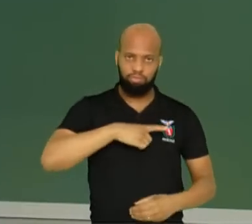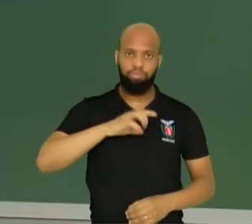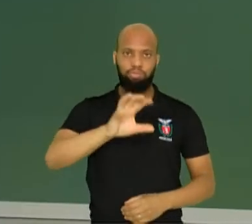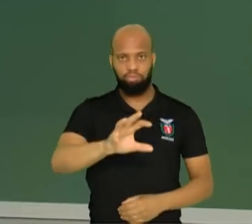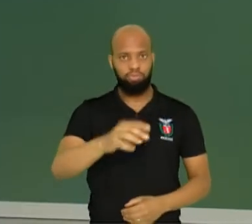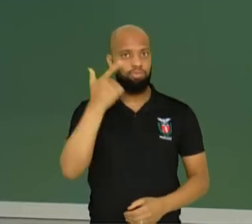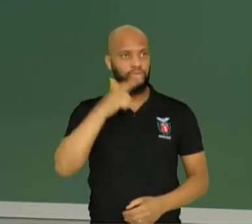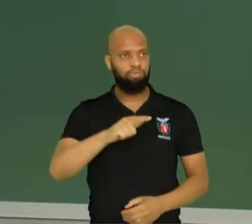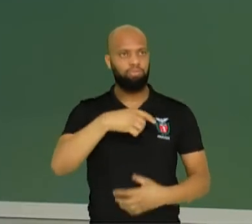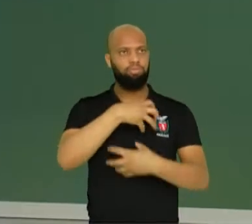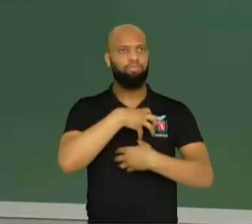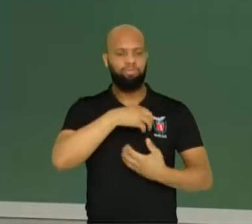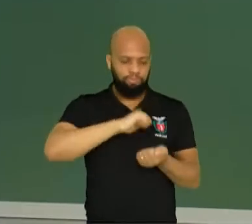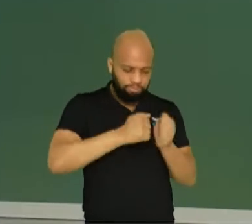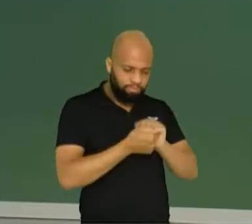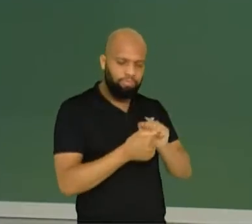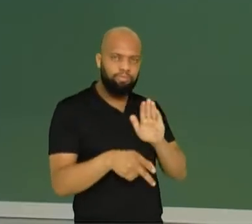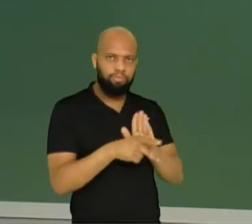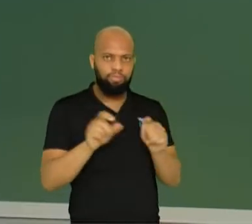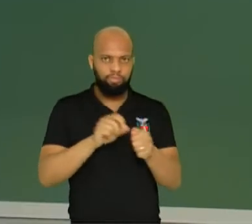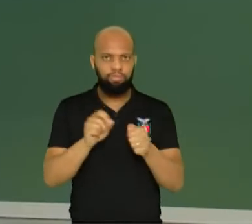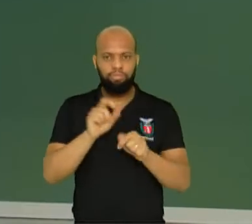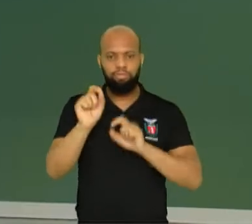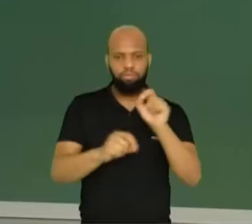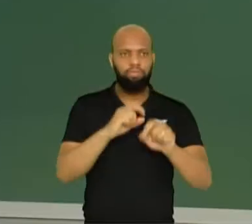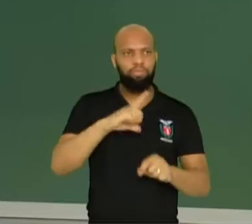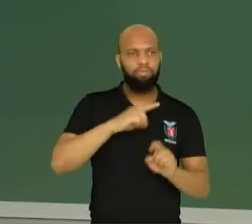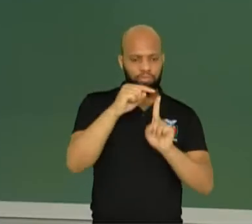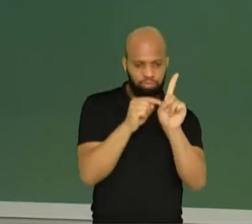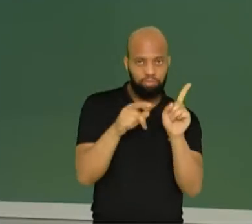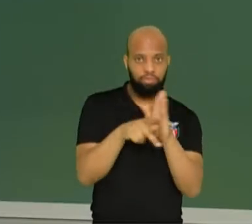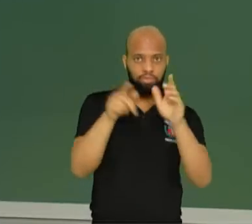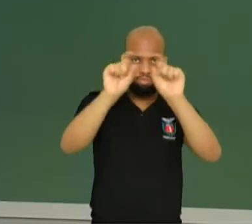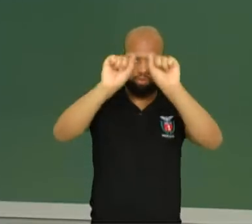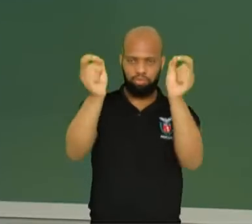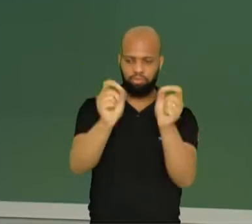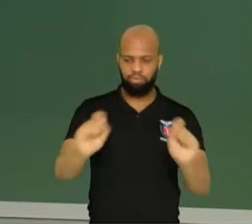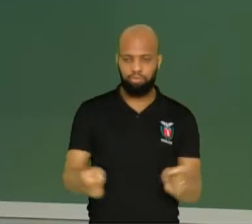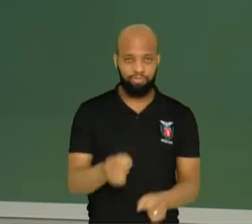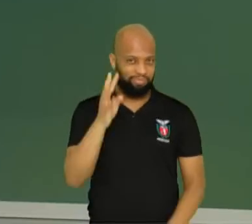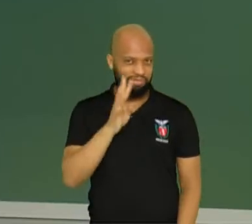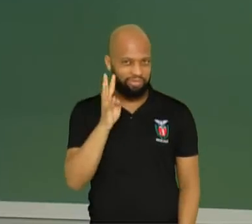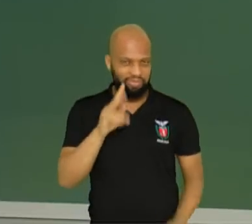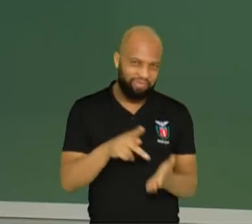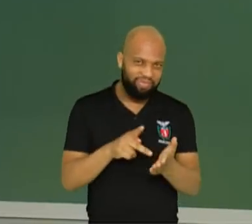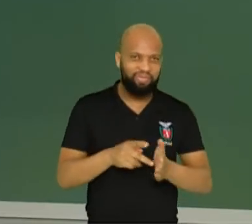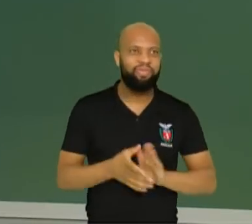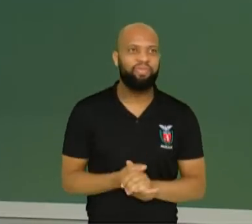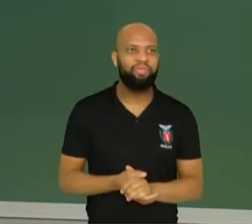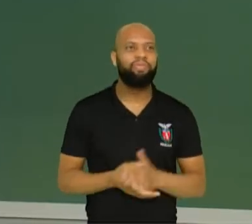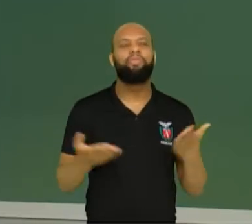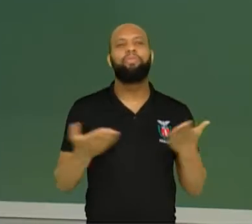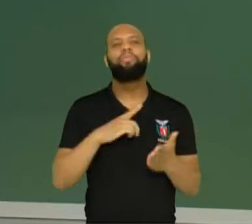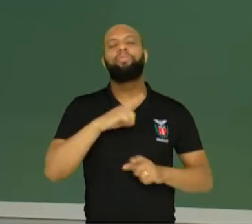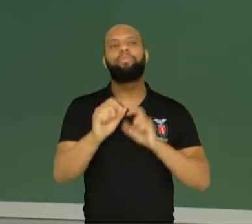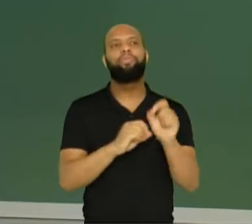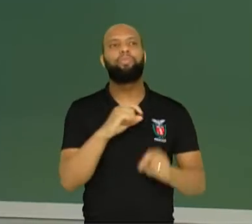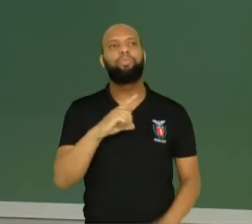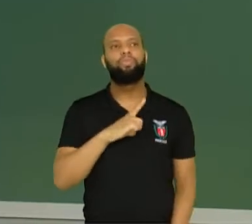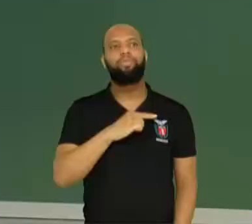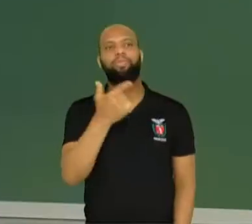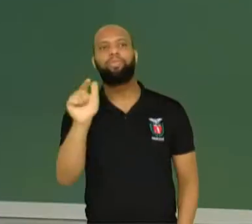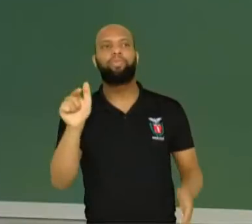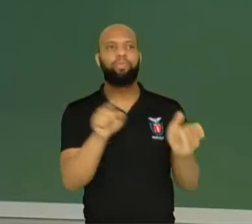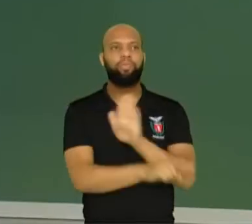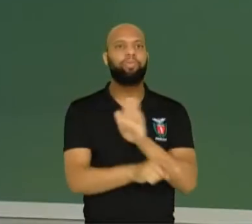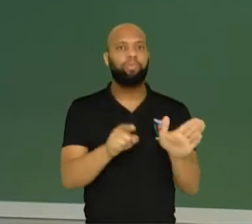têm condições para ter uma especialização dos tipos de organismo. Muito massa, né? E agora vamos com mais